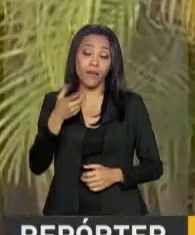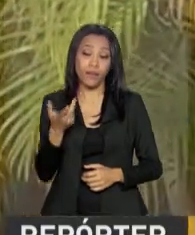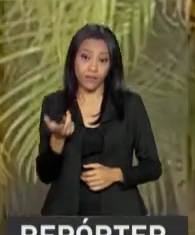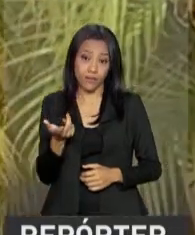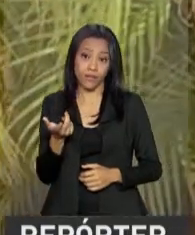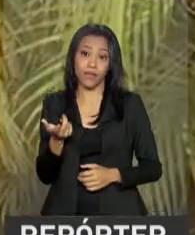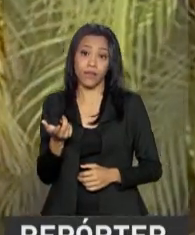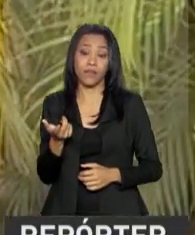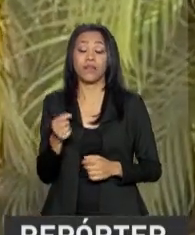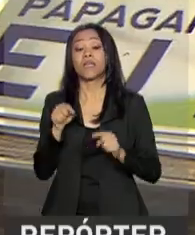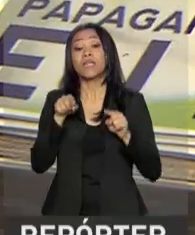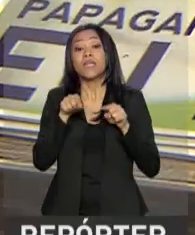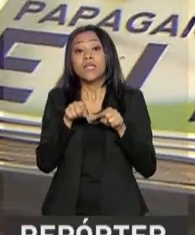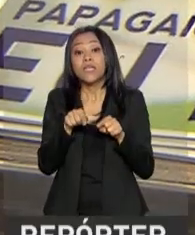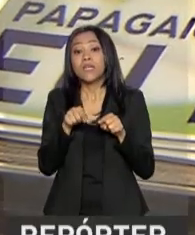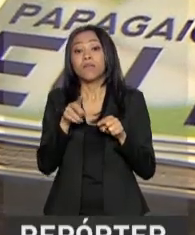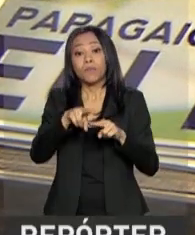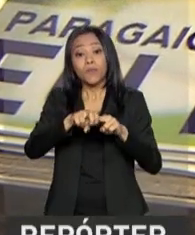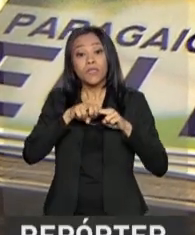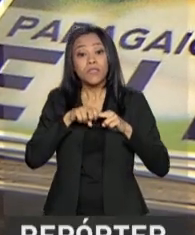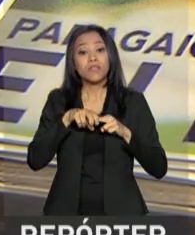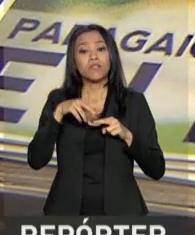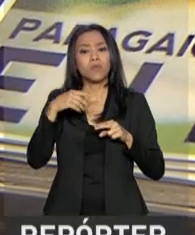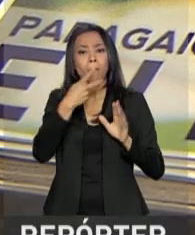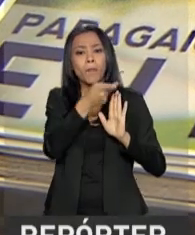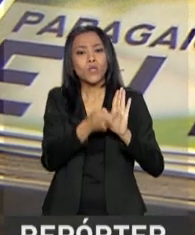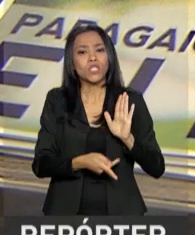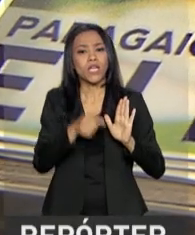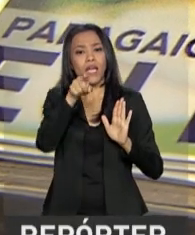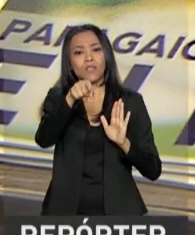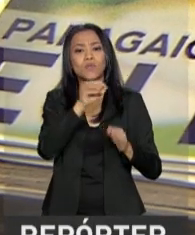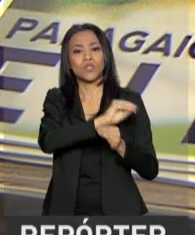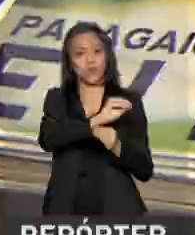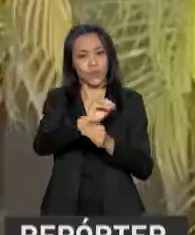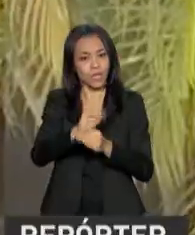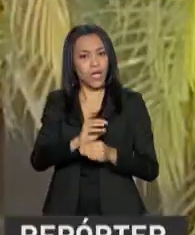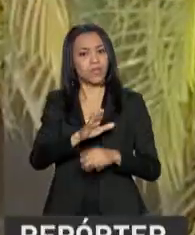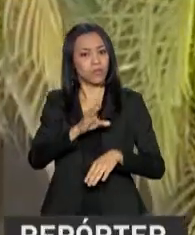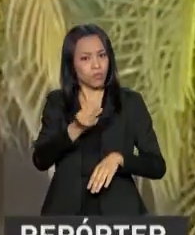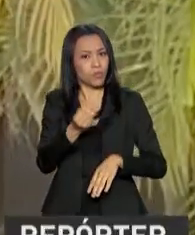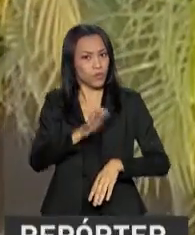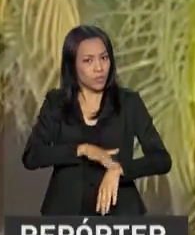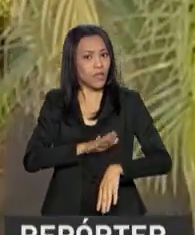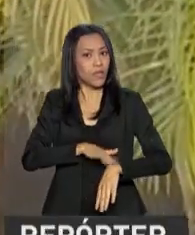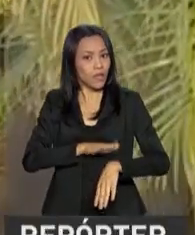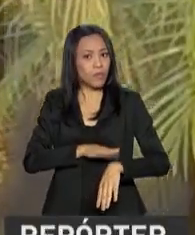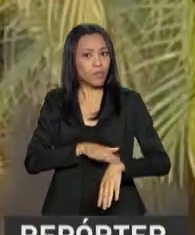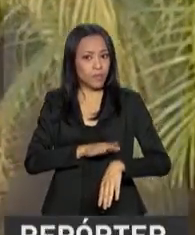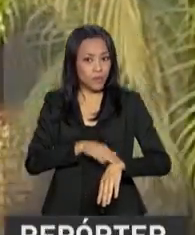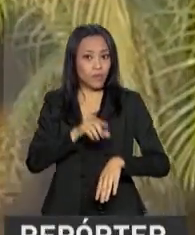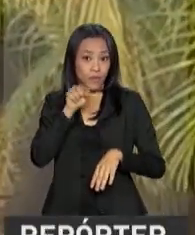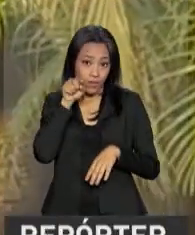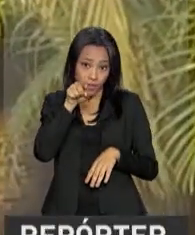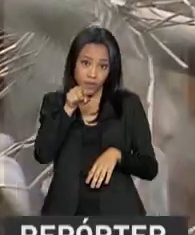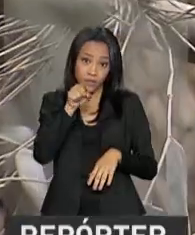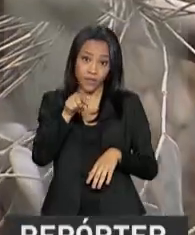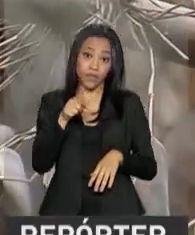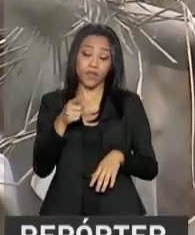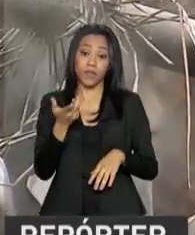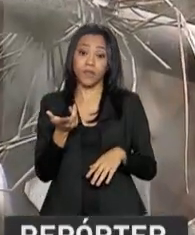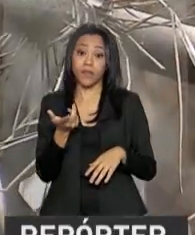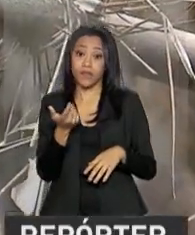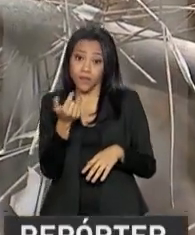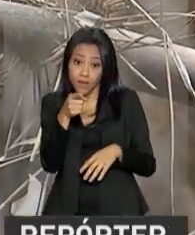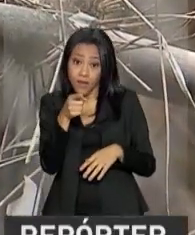conseguiu tirar da lista do momento por iniciativas do projeto conservação que existe há muito tempo é da ips que ao fornecer luz artificial espécie